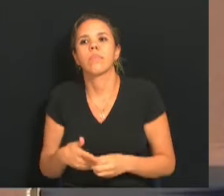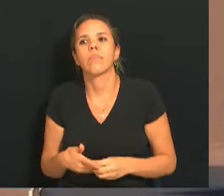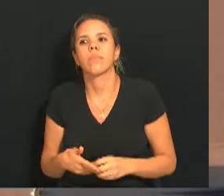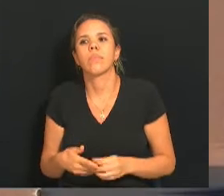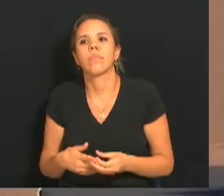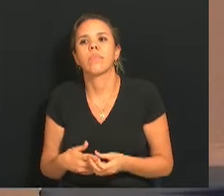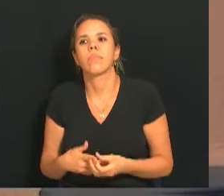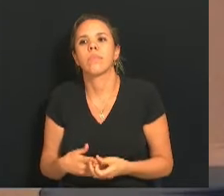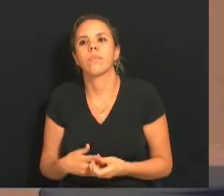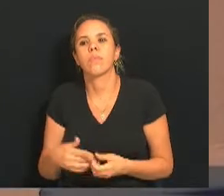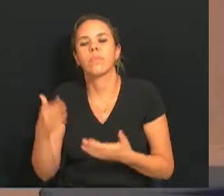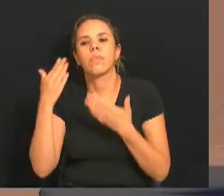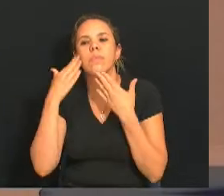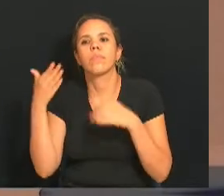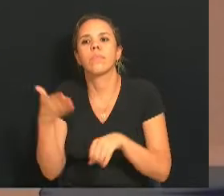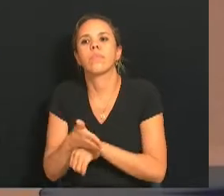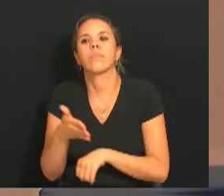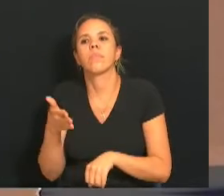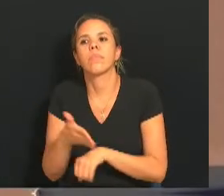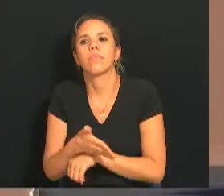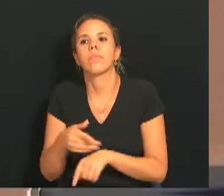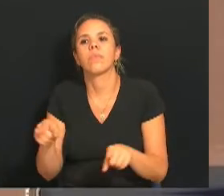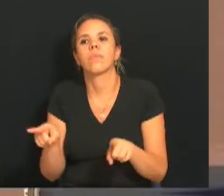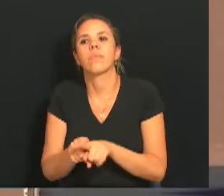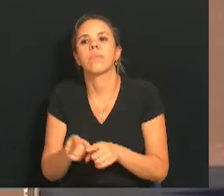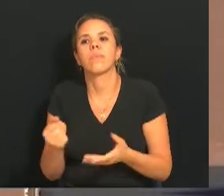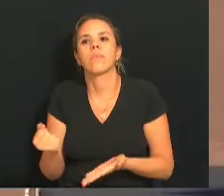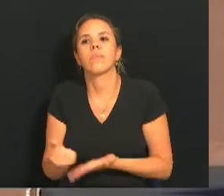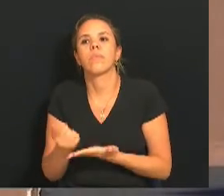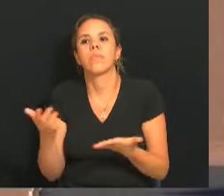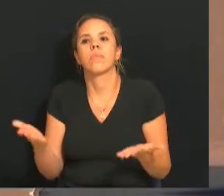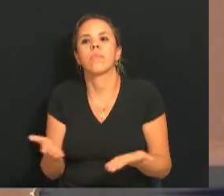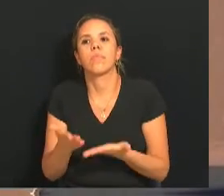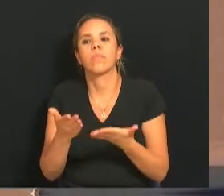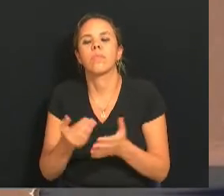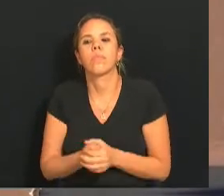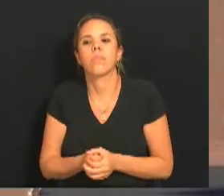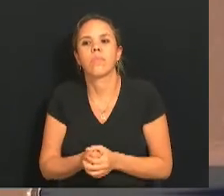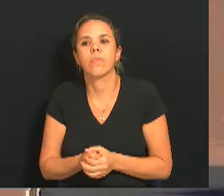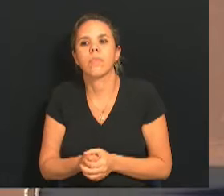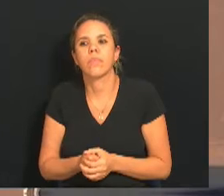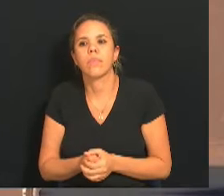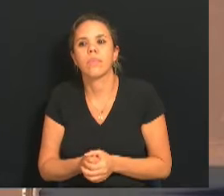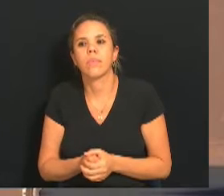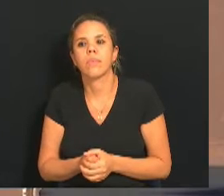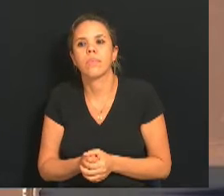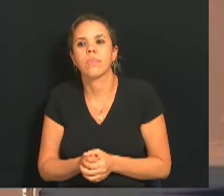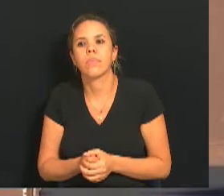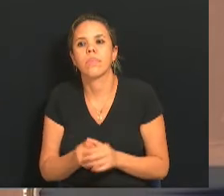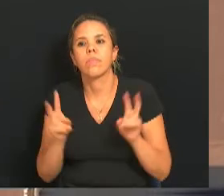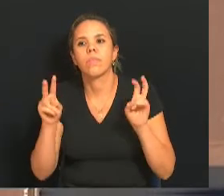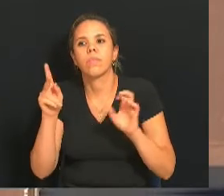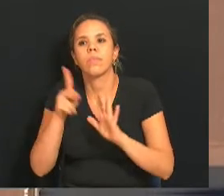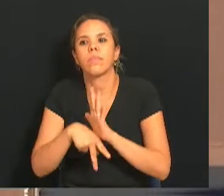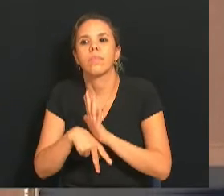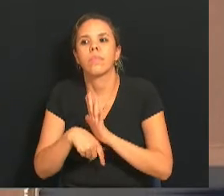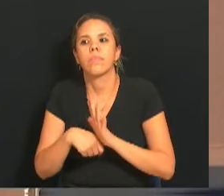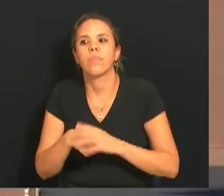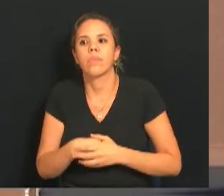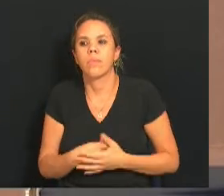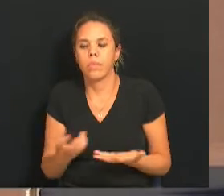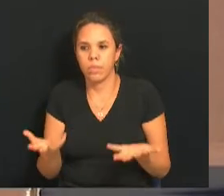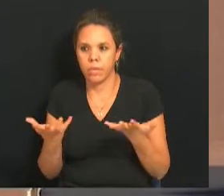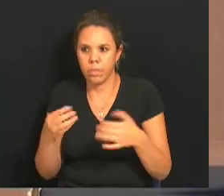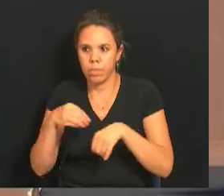pela participação e também pela contribuição sobre o projeto. Eu queria, então, passar